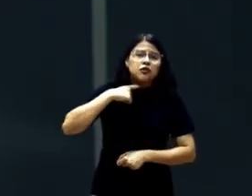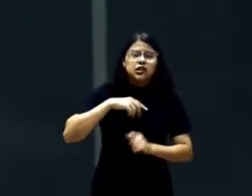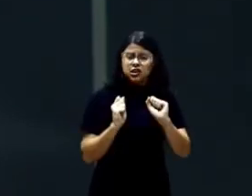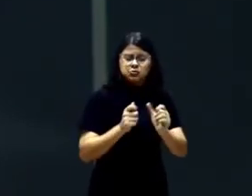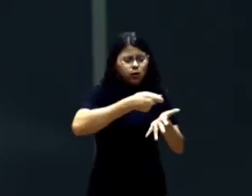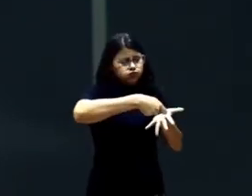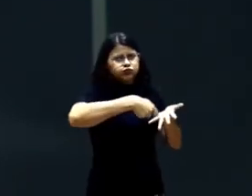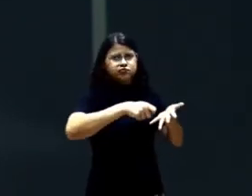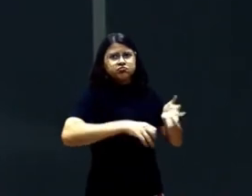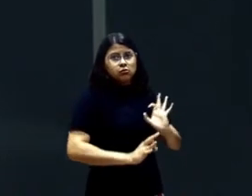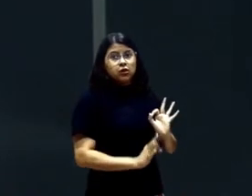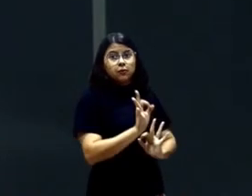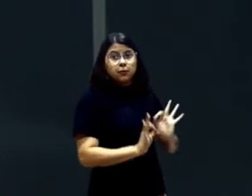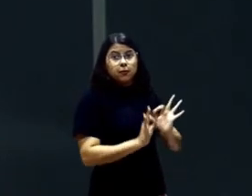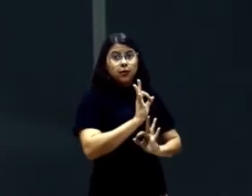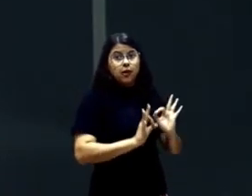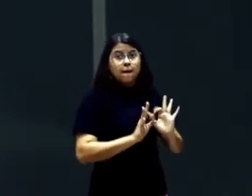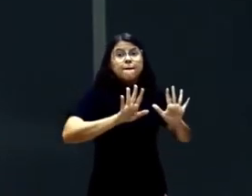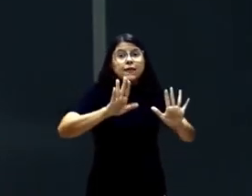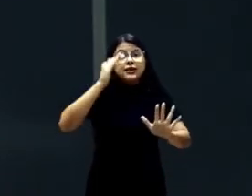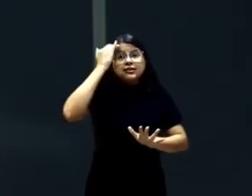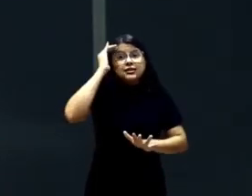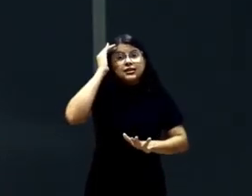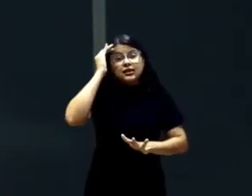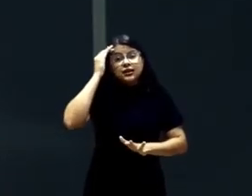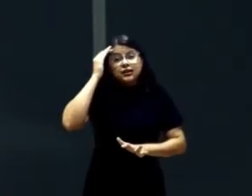que sempre o seu plano vai estar a lápis.